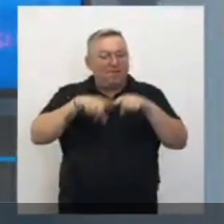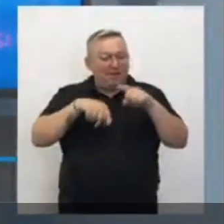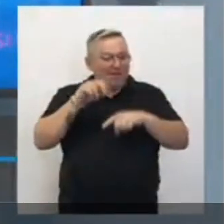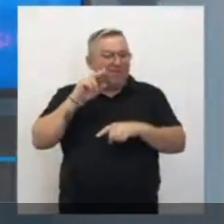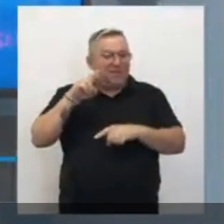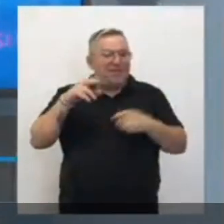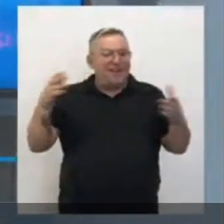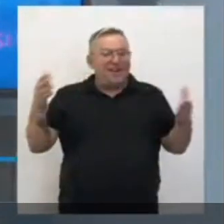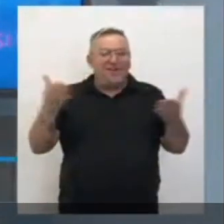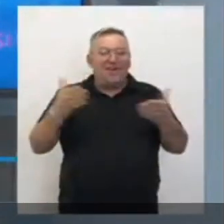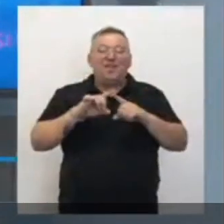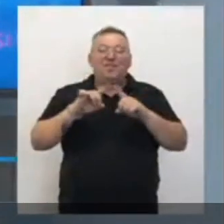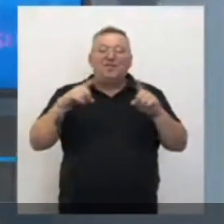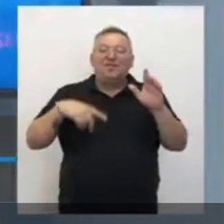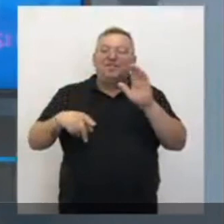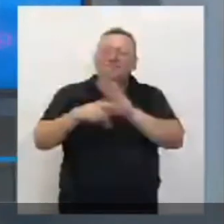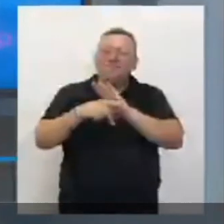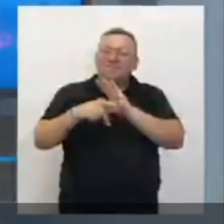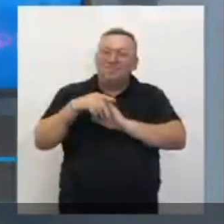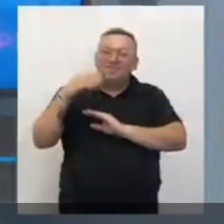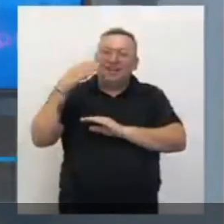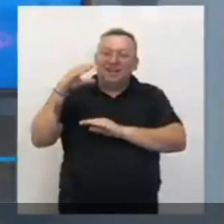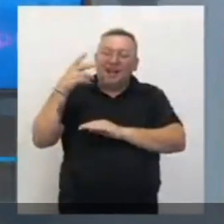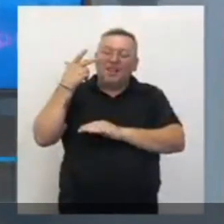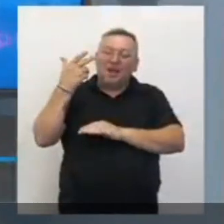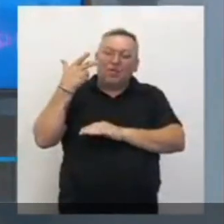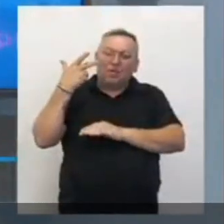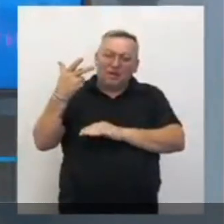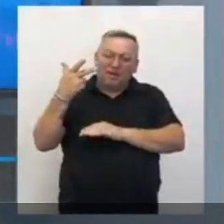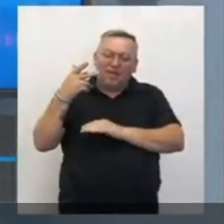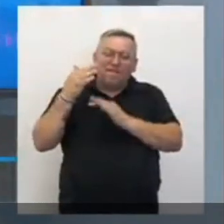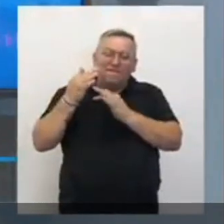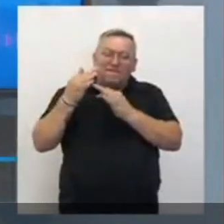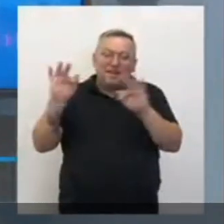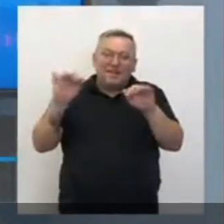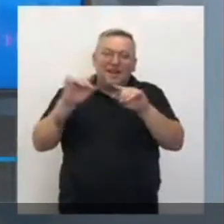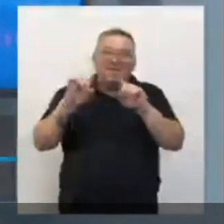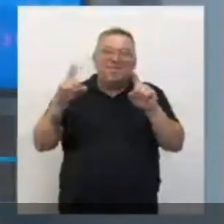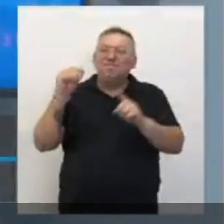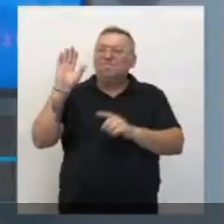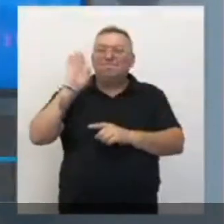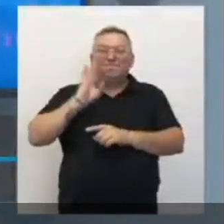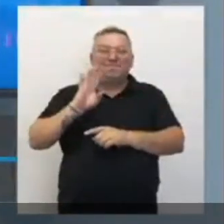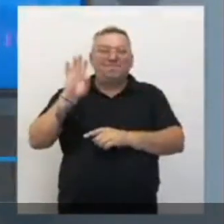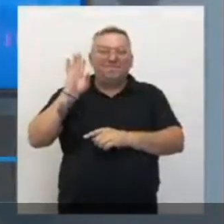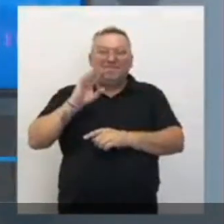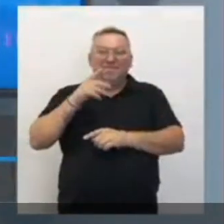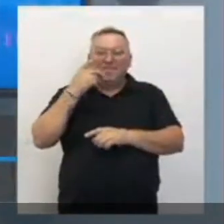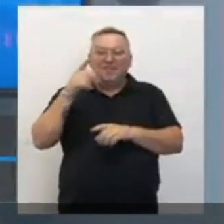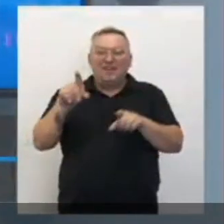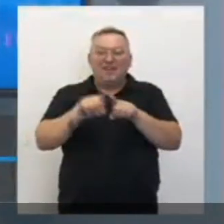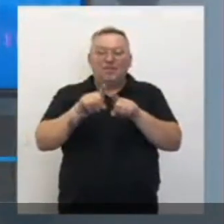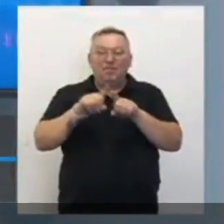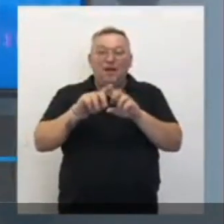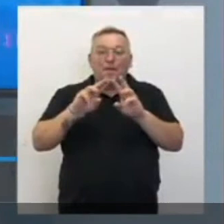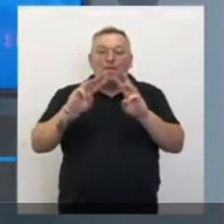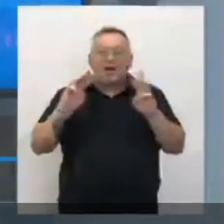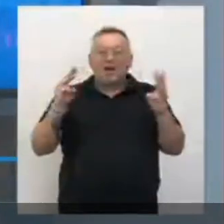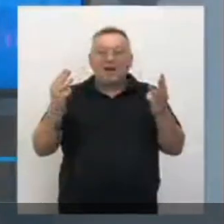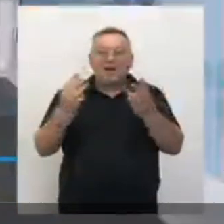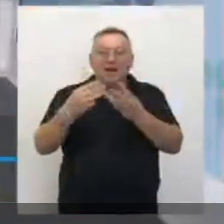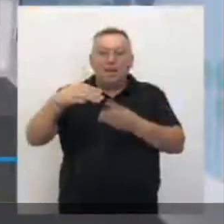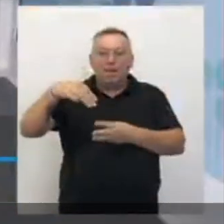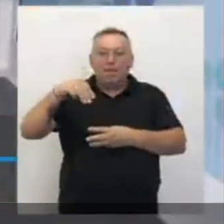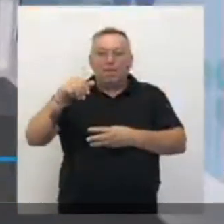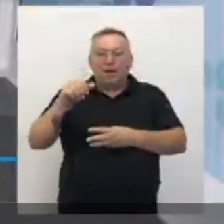agora e tal. Faz parte da ciência da natureza, física, né? Mas é muito bacana isso. Falaram de massa também.